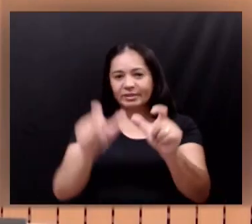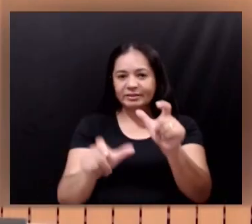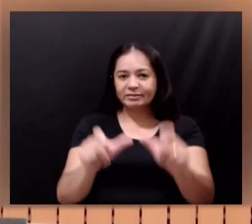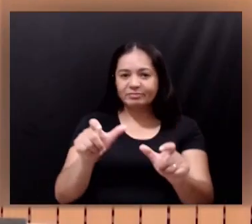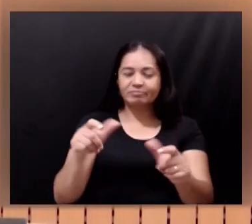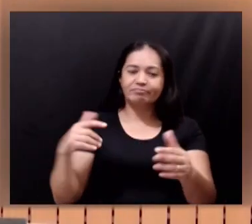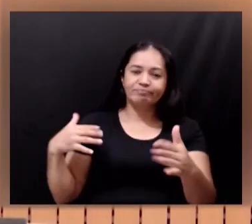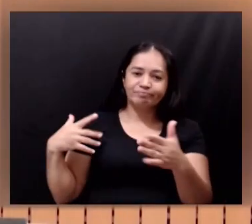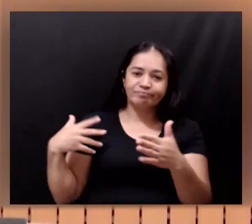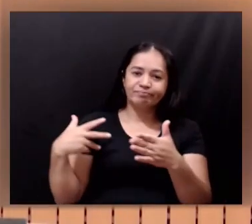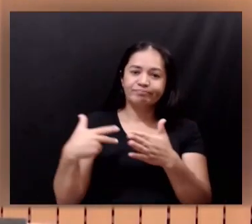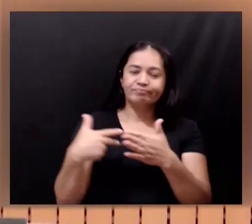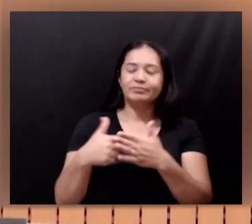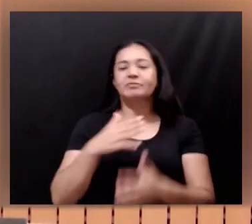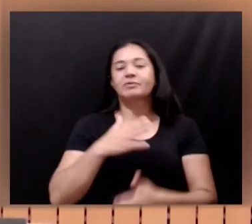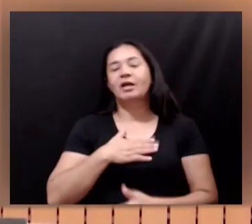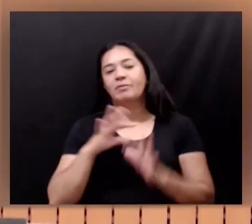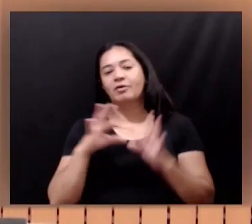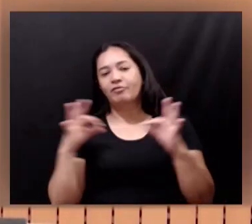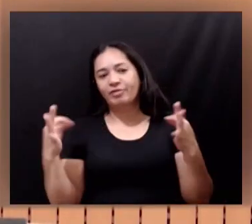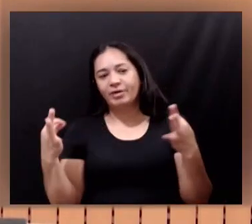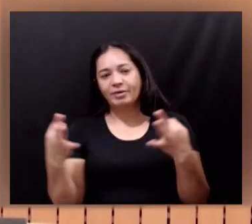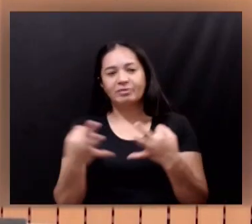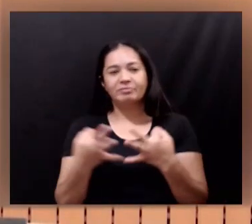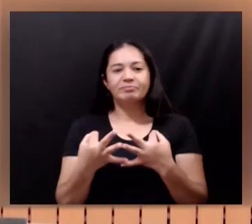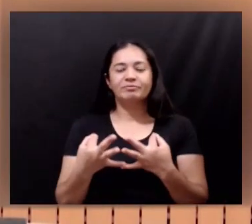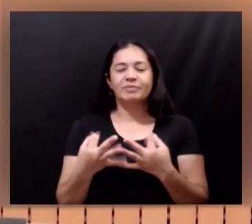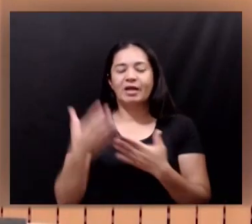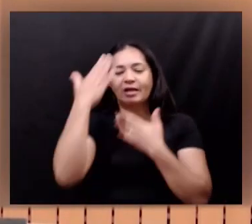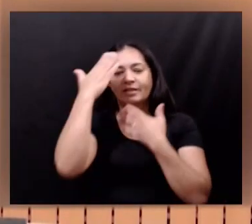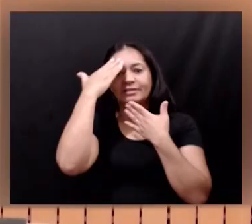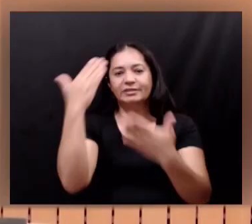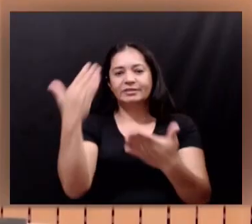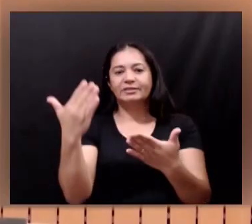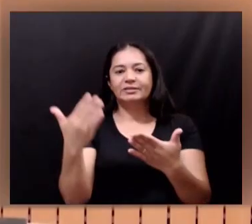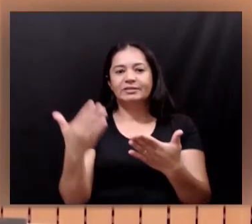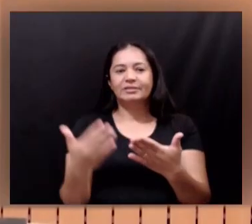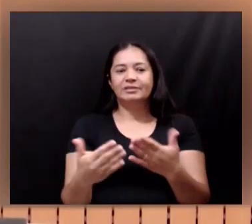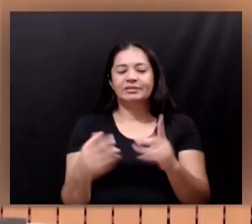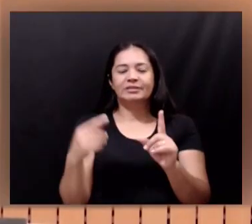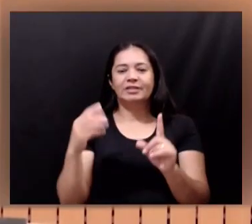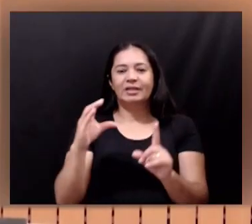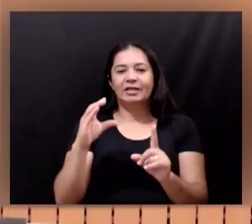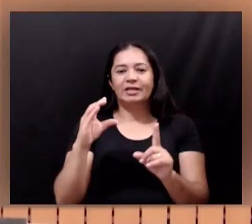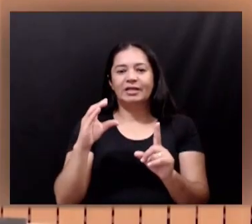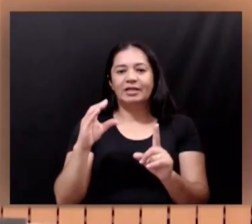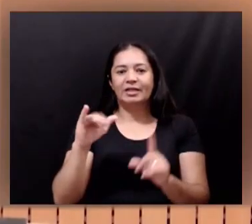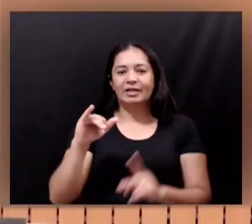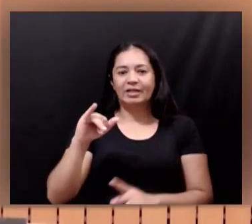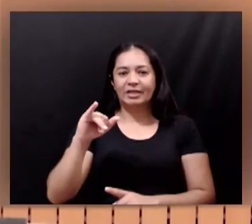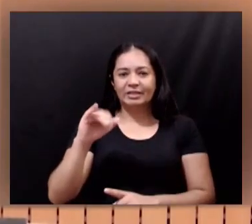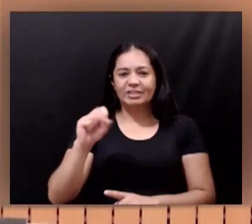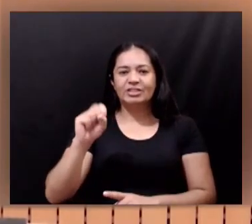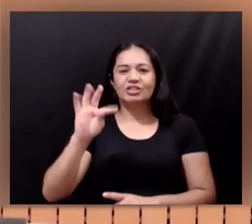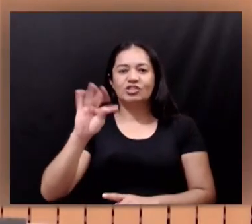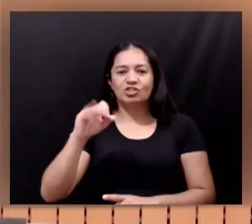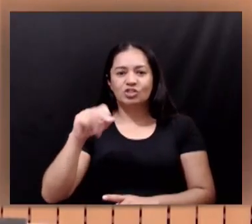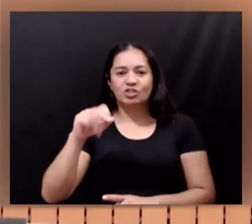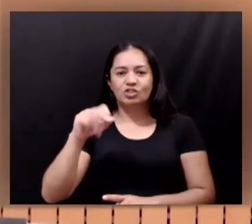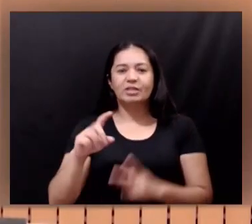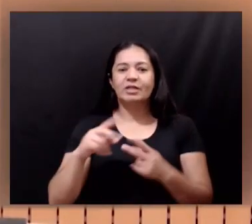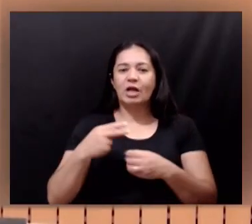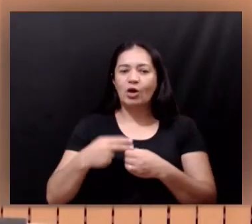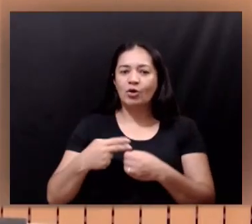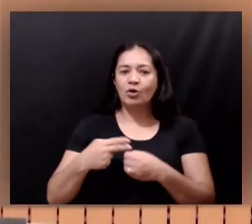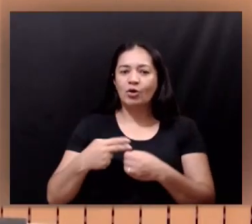minha família, agradecer a Cristine, agradecer a Unicamp, meus colegas da